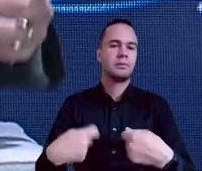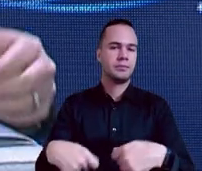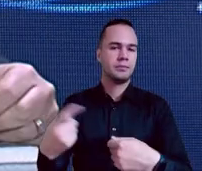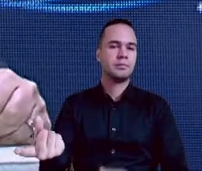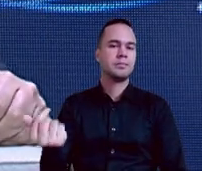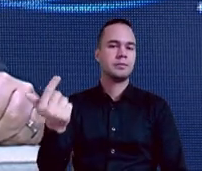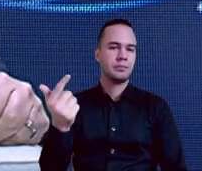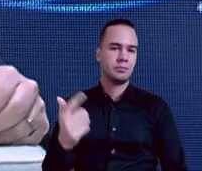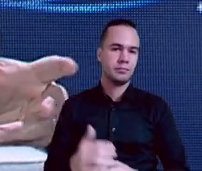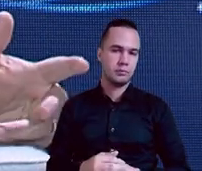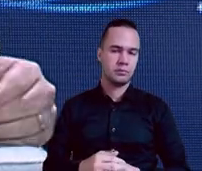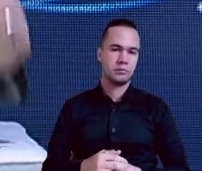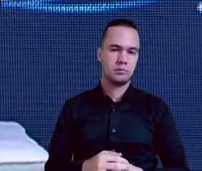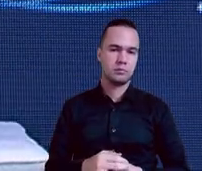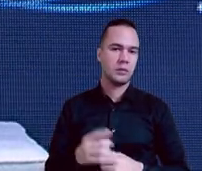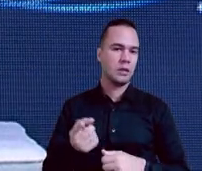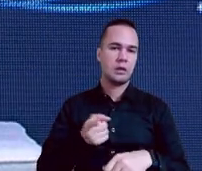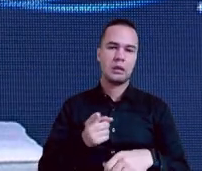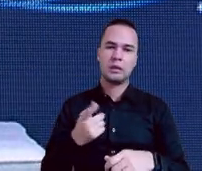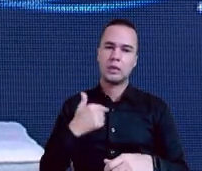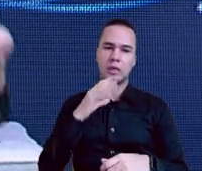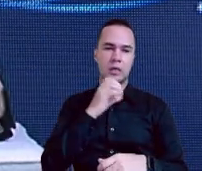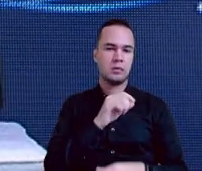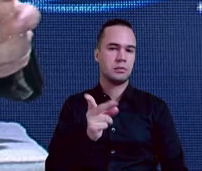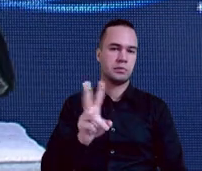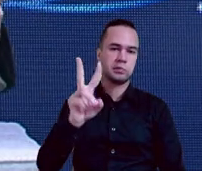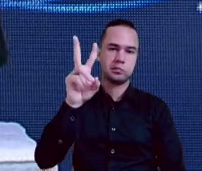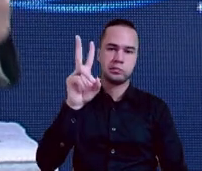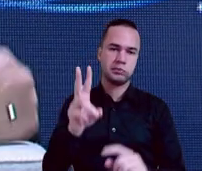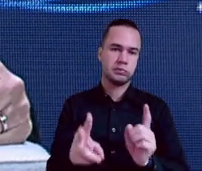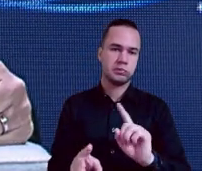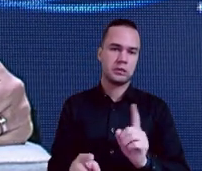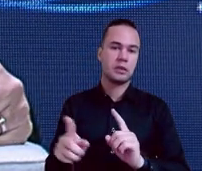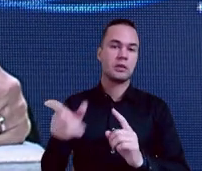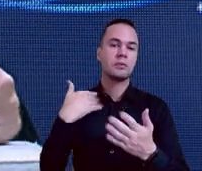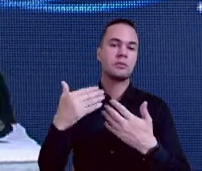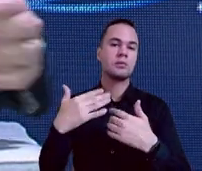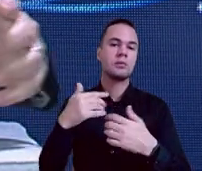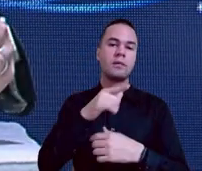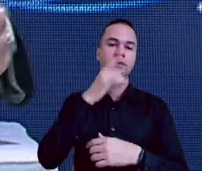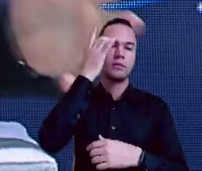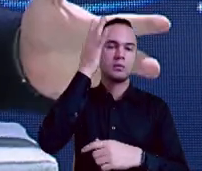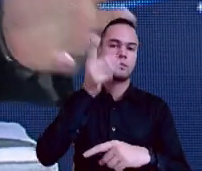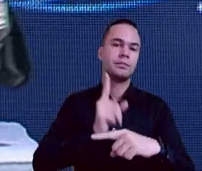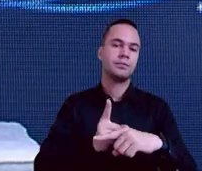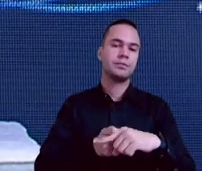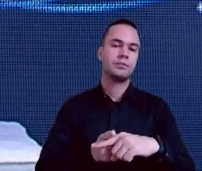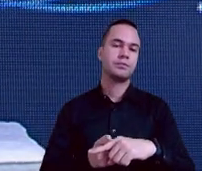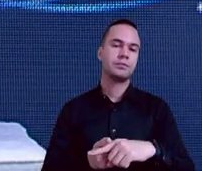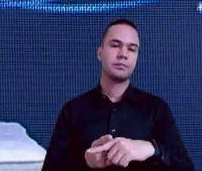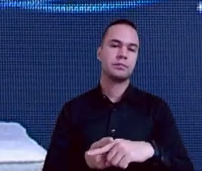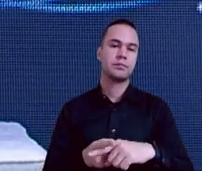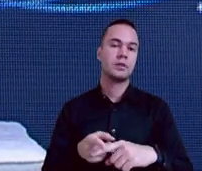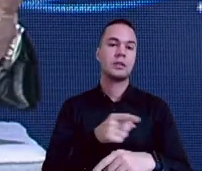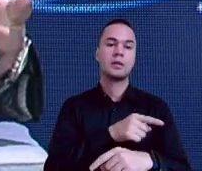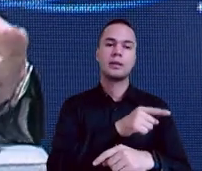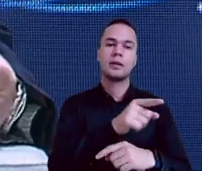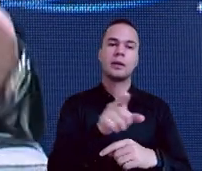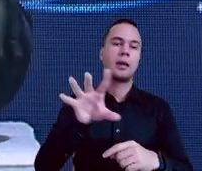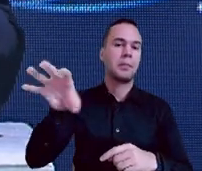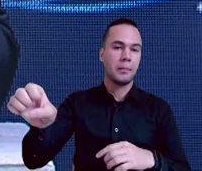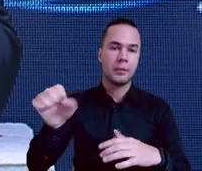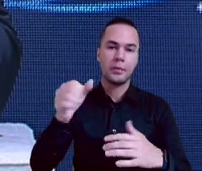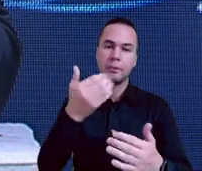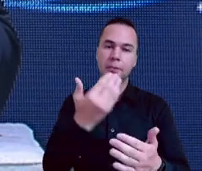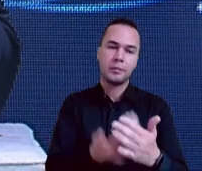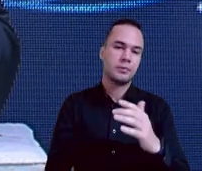qualquer a qualquer velhotion e a conversa fica fácil porque ou eles morram eles pegam Não é isso